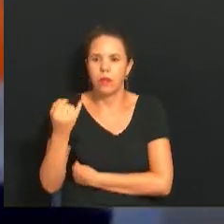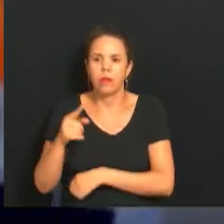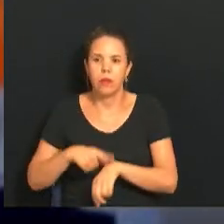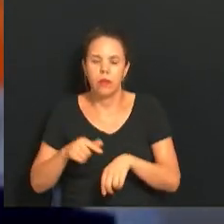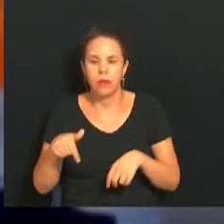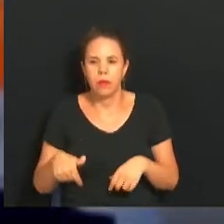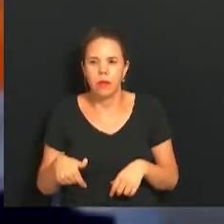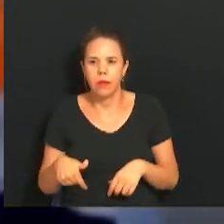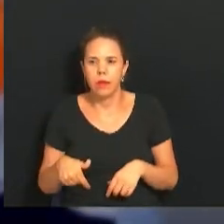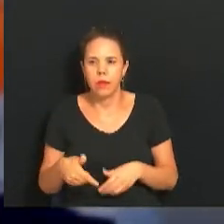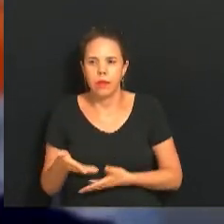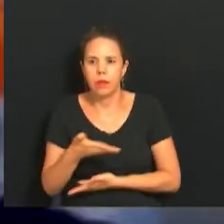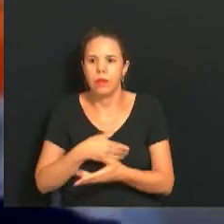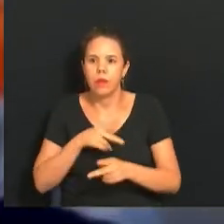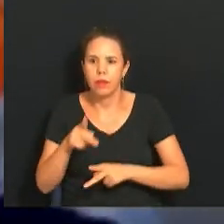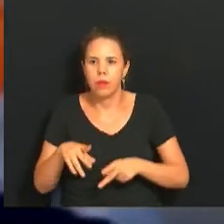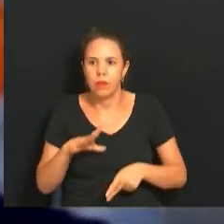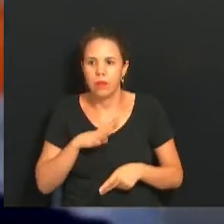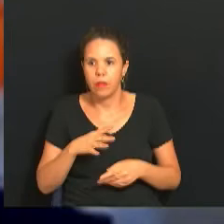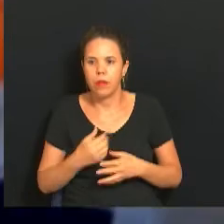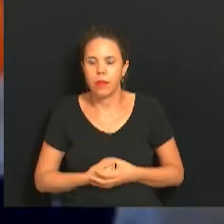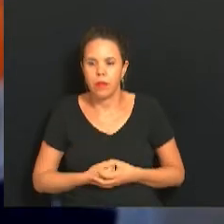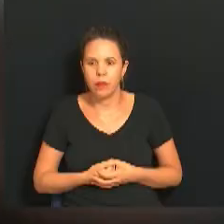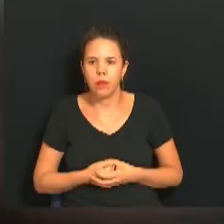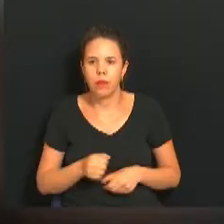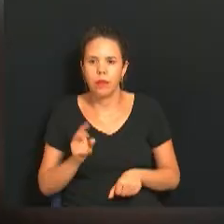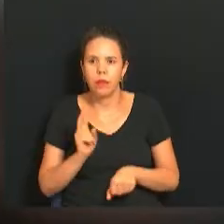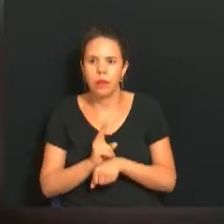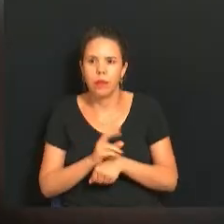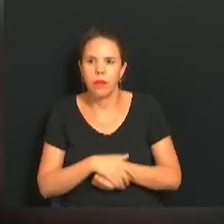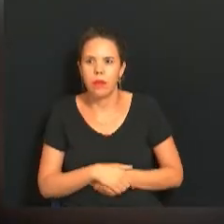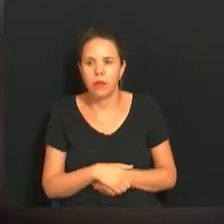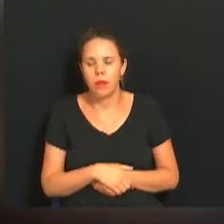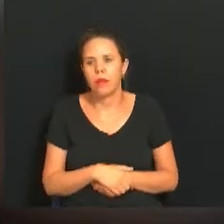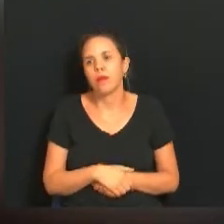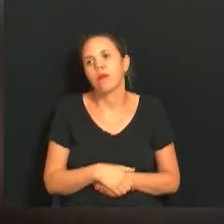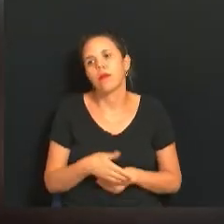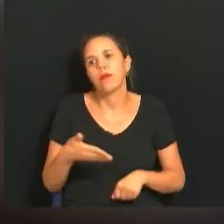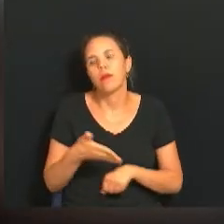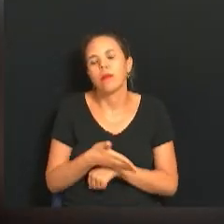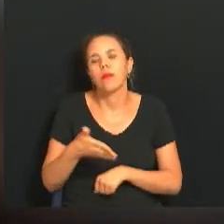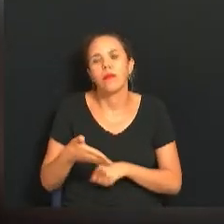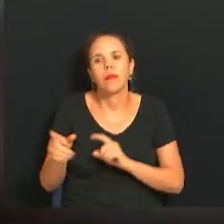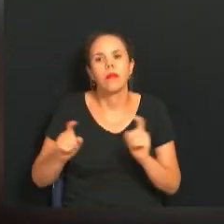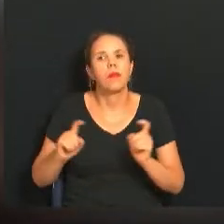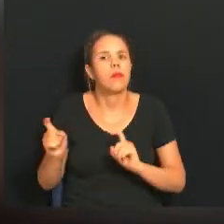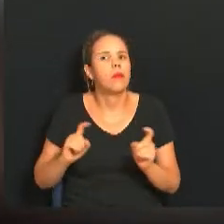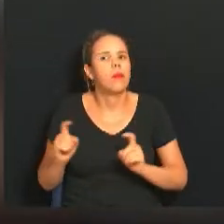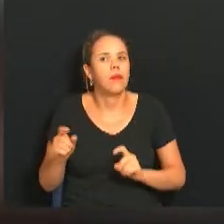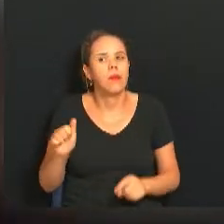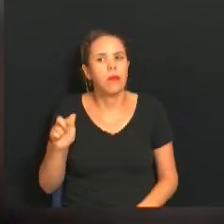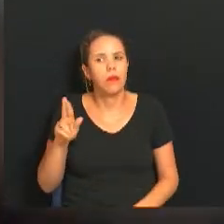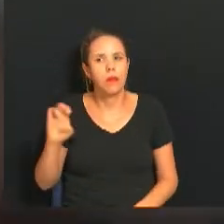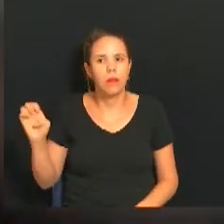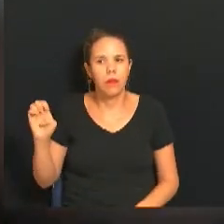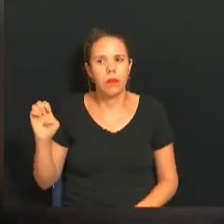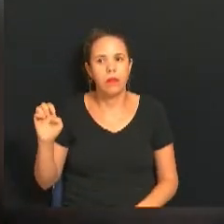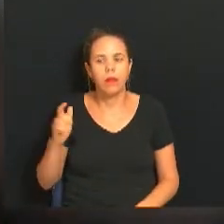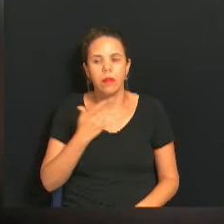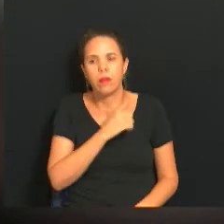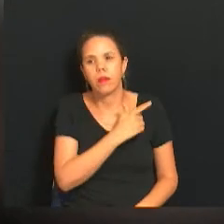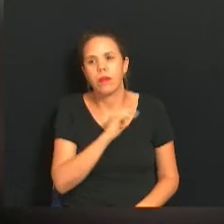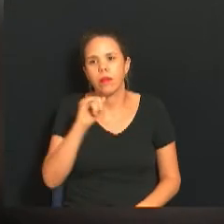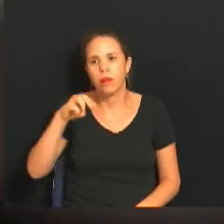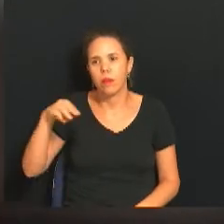é envolver a cidade na autoproteção. Também participaram da reunião André Ferreira, gerente de suprimentos